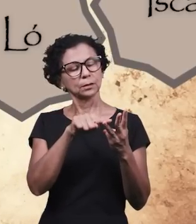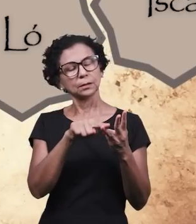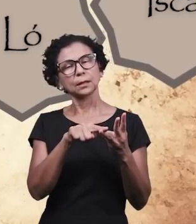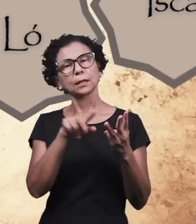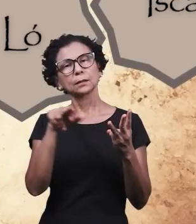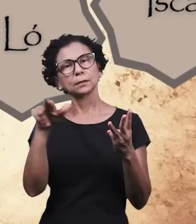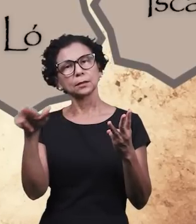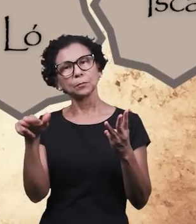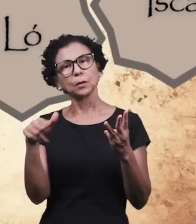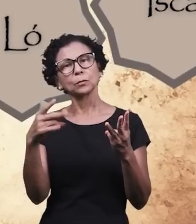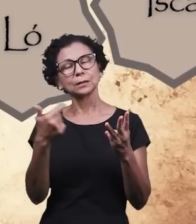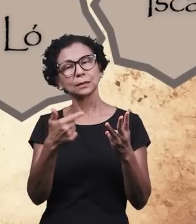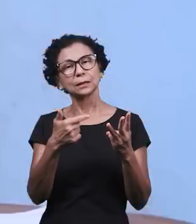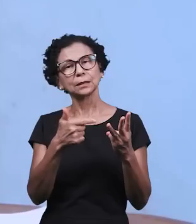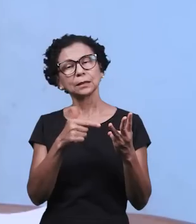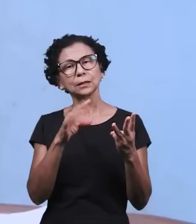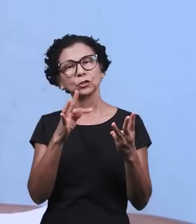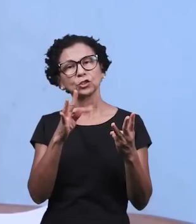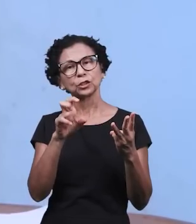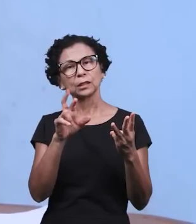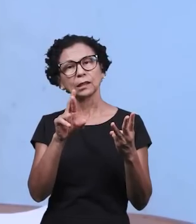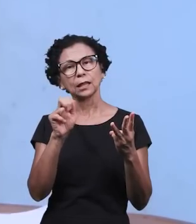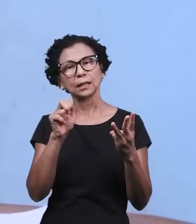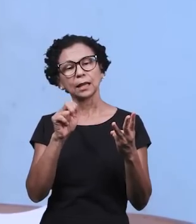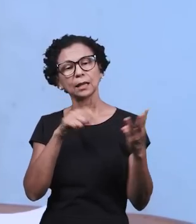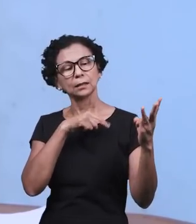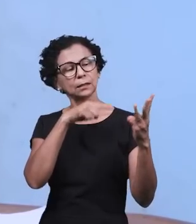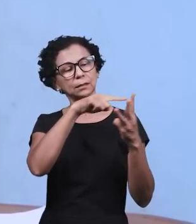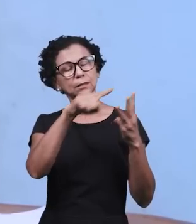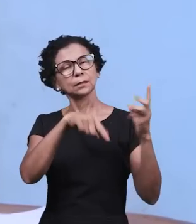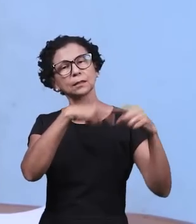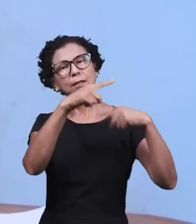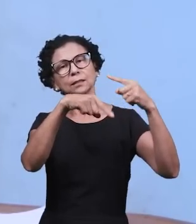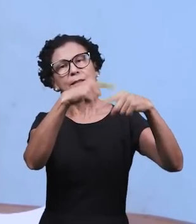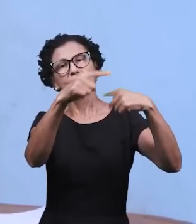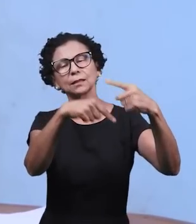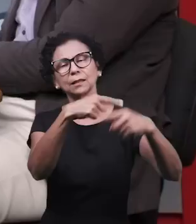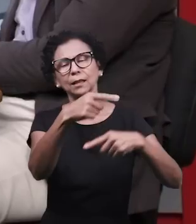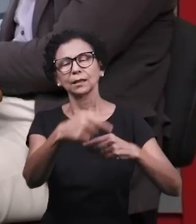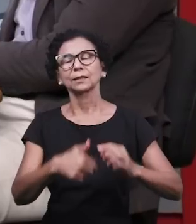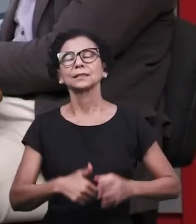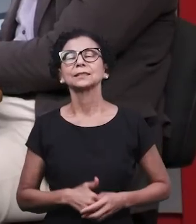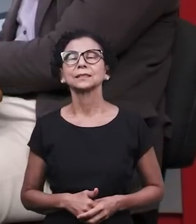aos semitas, né? Pertence a Israel. Pastor Antônio Carlos.